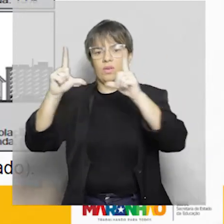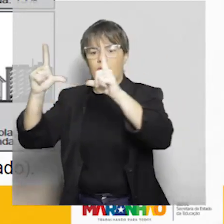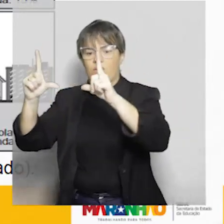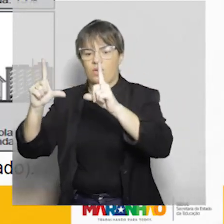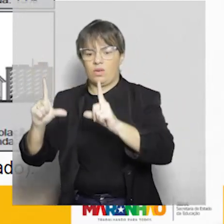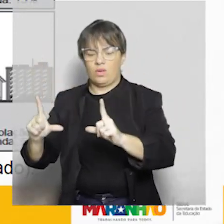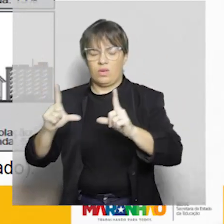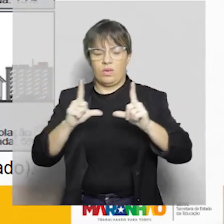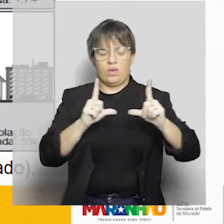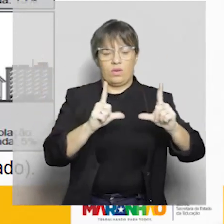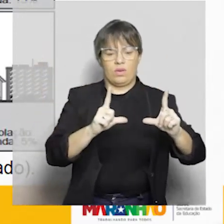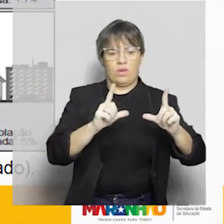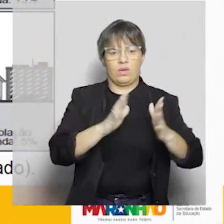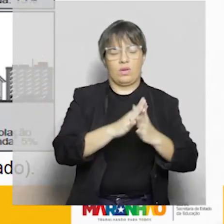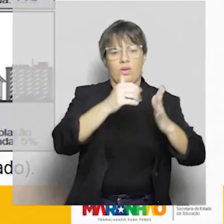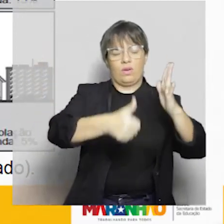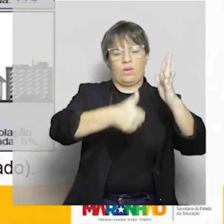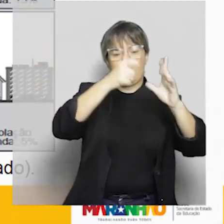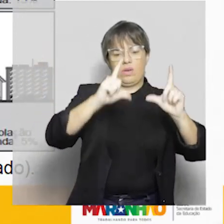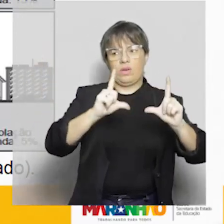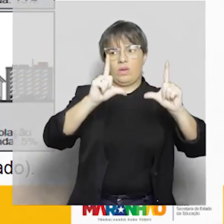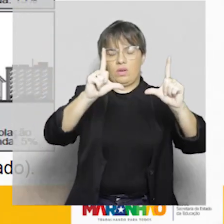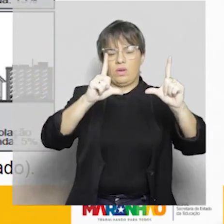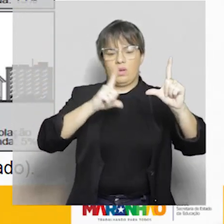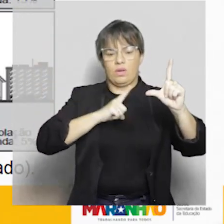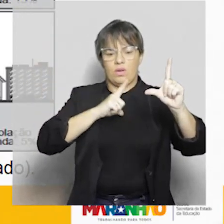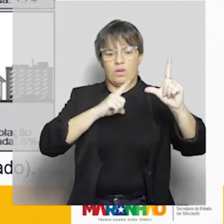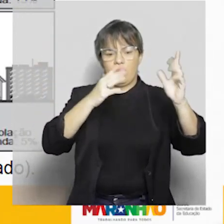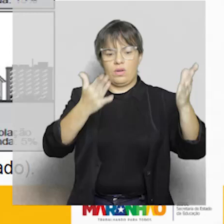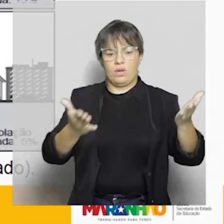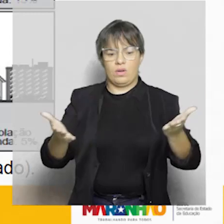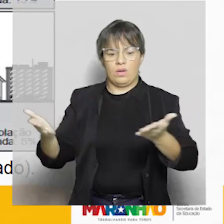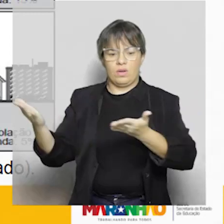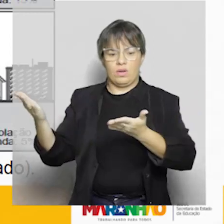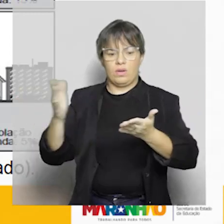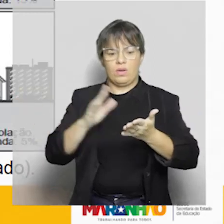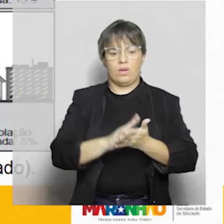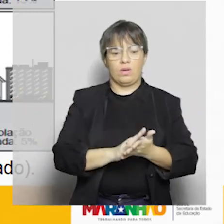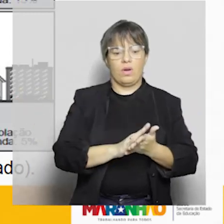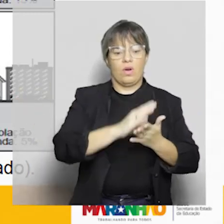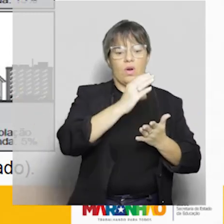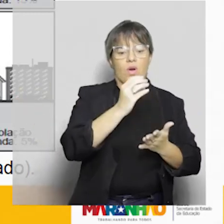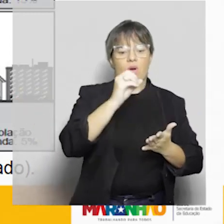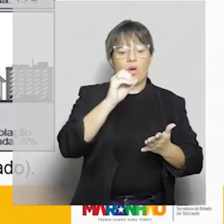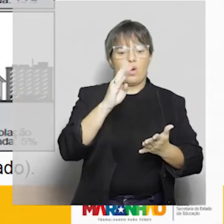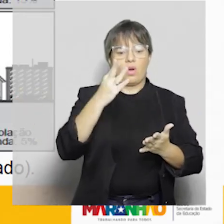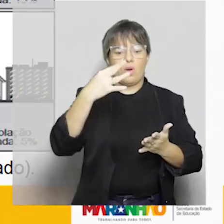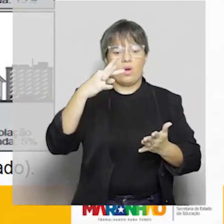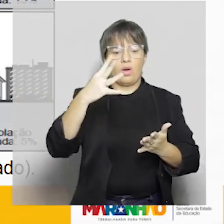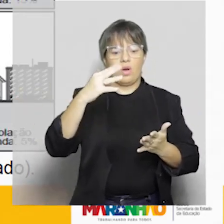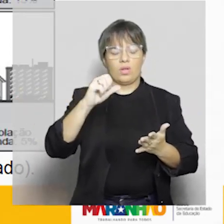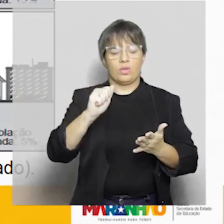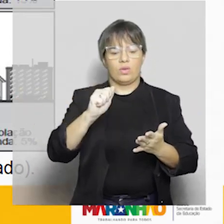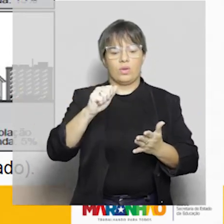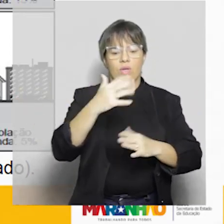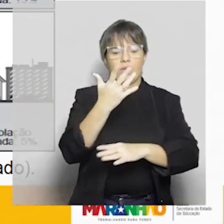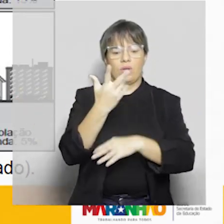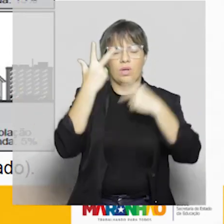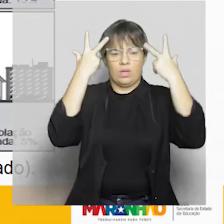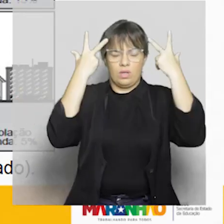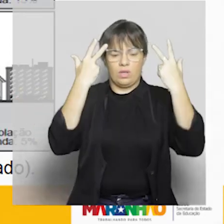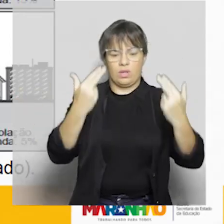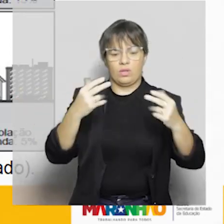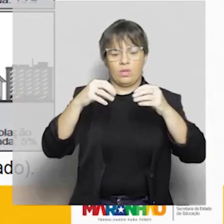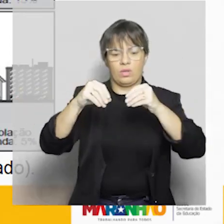prestar atenção, eu tenho uma primeira imagem que tem a sigla dizendo cobertura natural do solo, ou seja, e a gente percebe